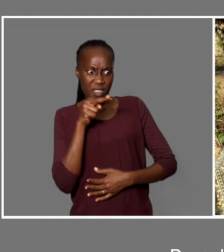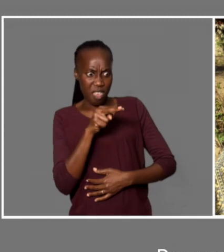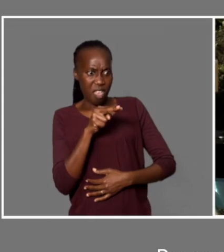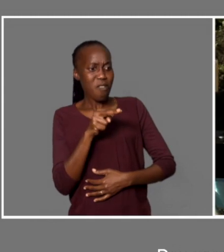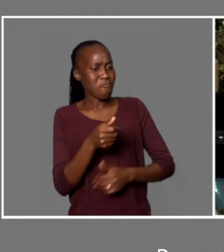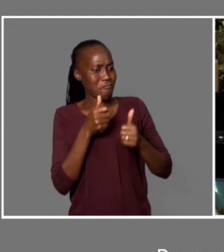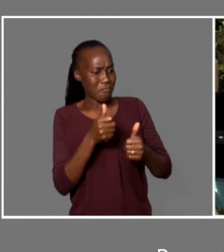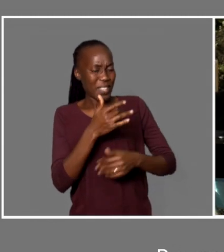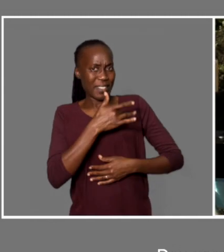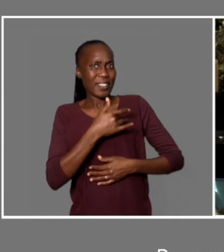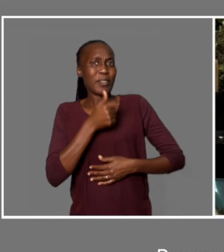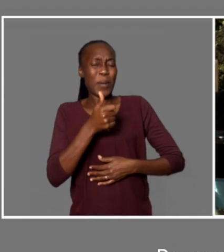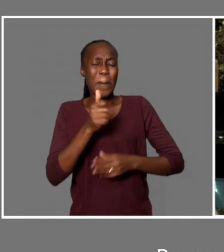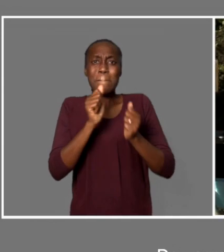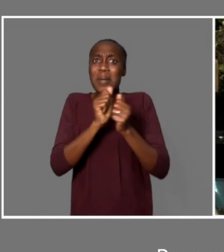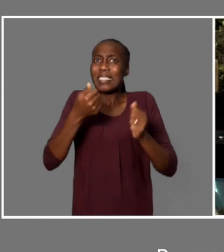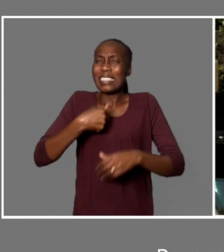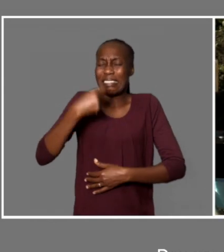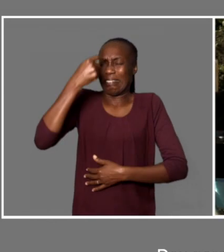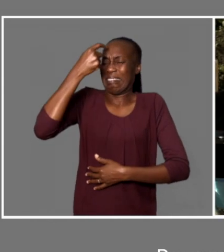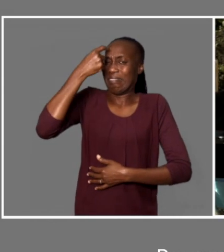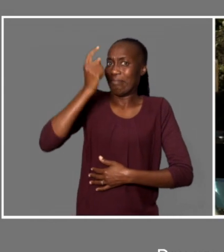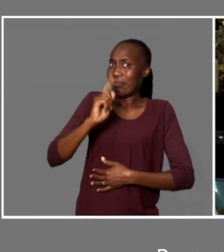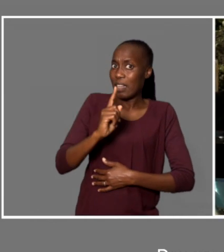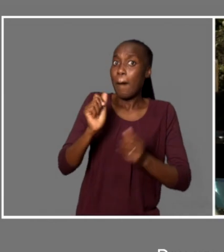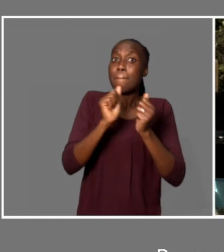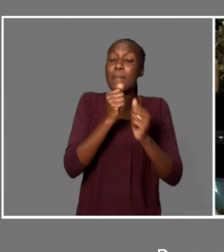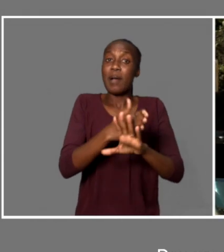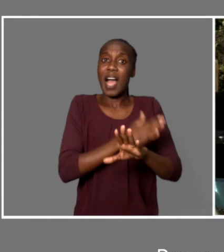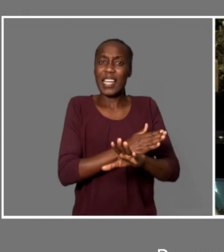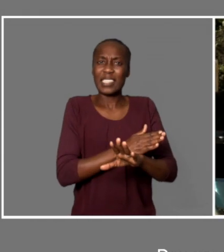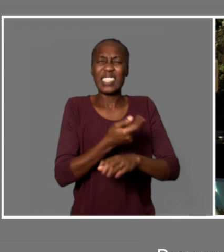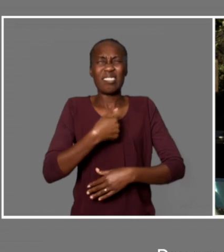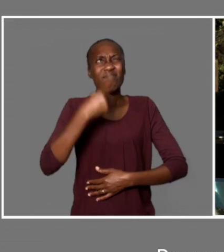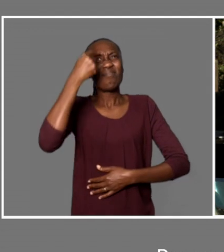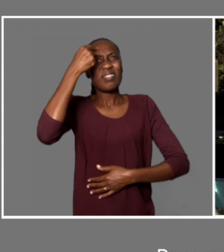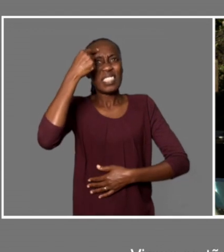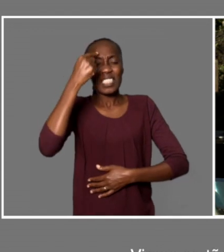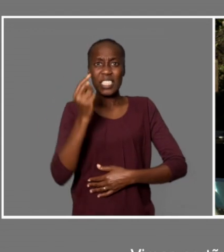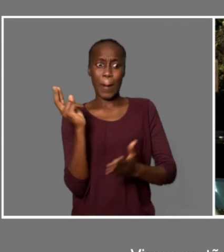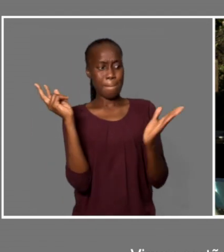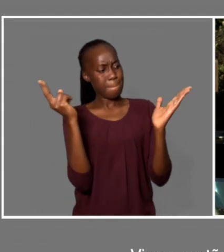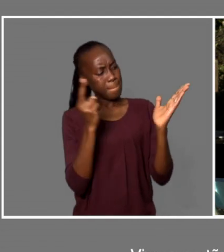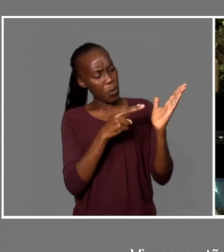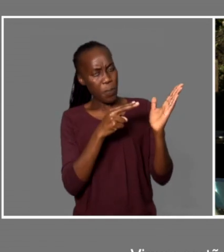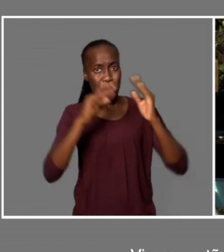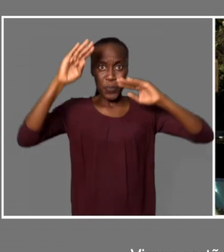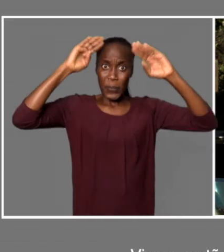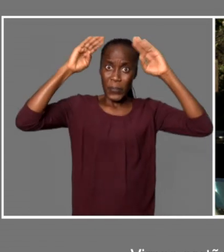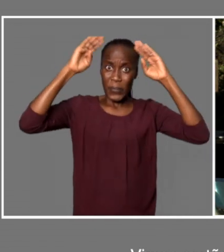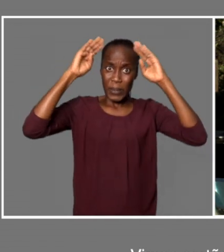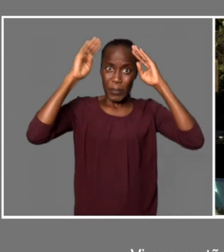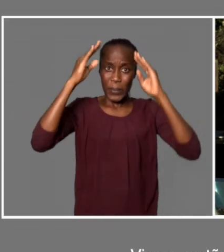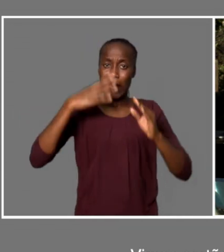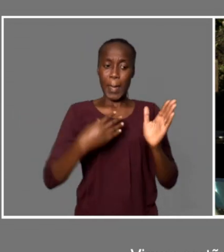bem do filho. Deu para perceber que a criança tem acompanhamento na medicina física e reabilitação. Vimos também alguns cartões que